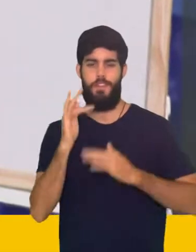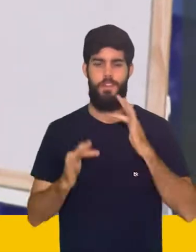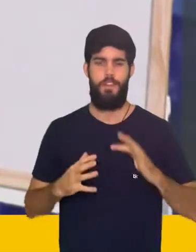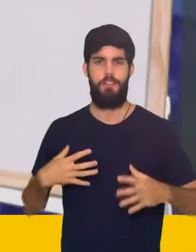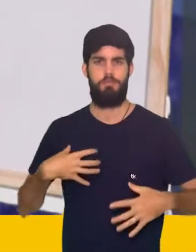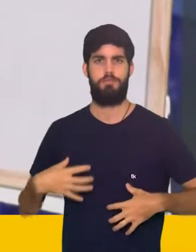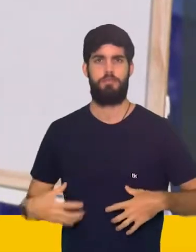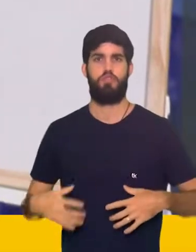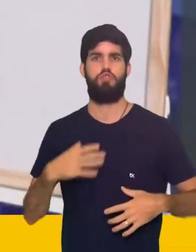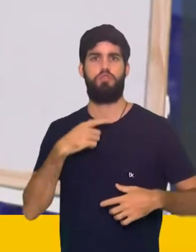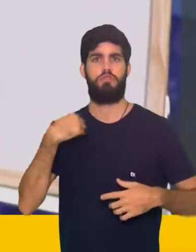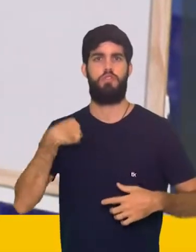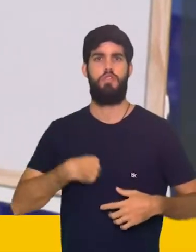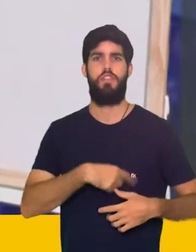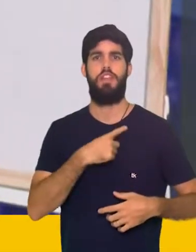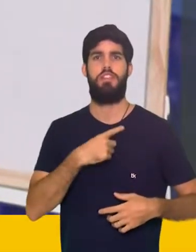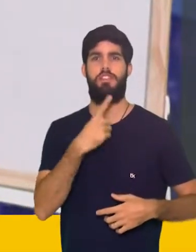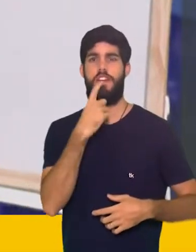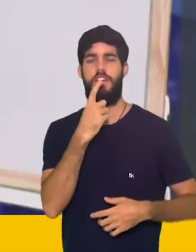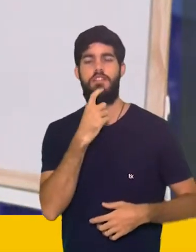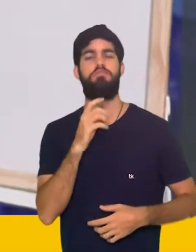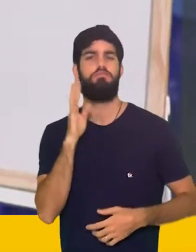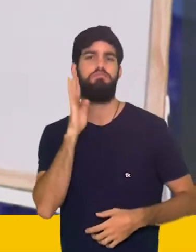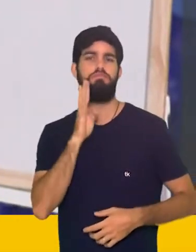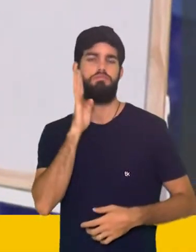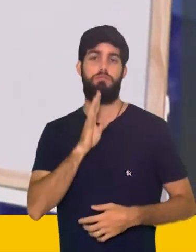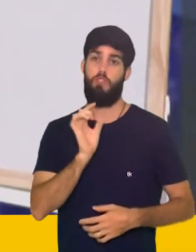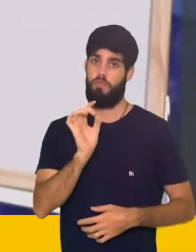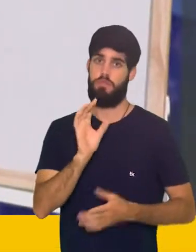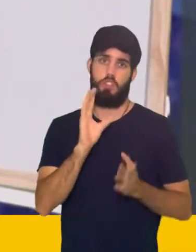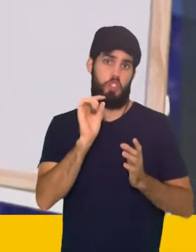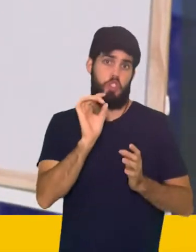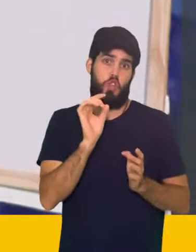o teu pescoço, tá legal. Sim, você fez um